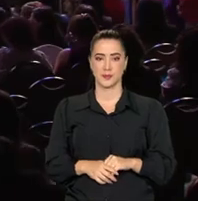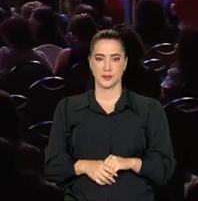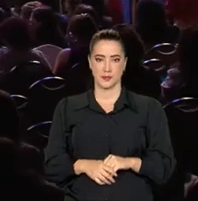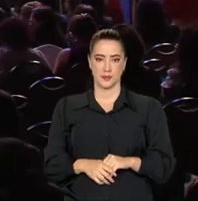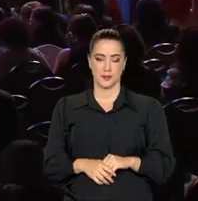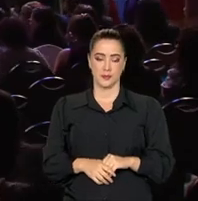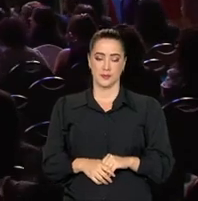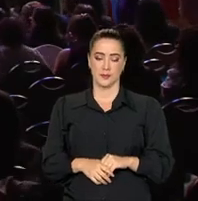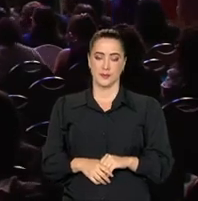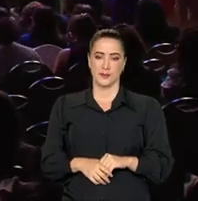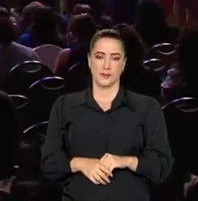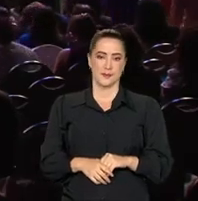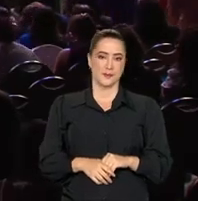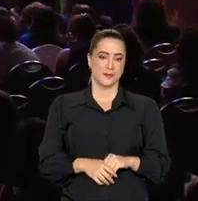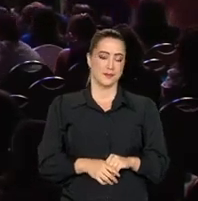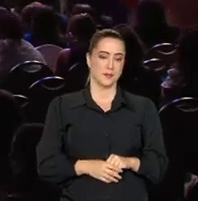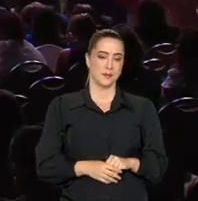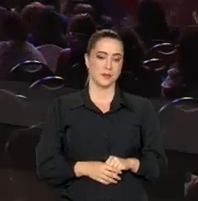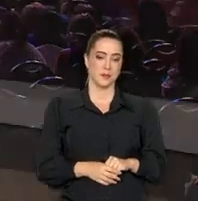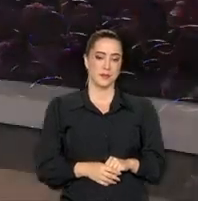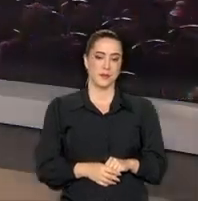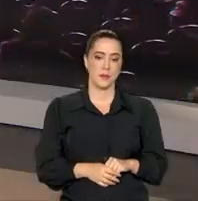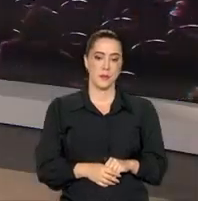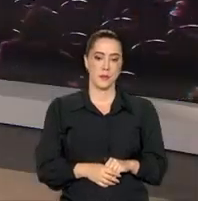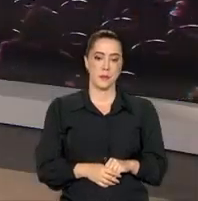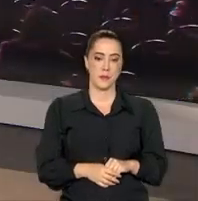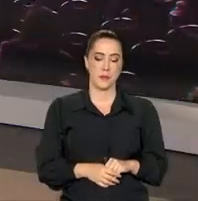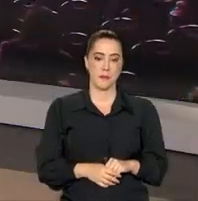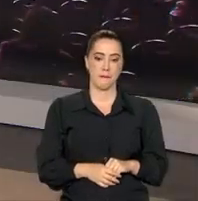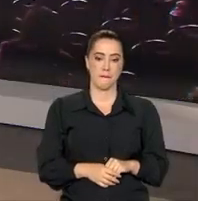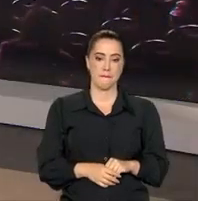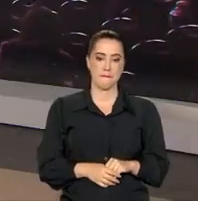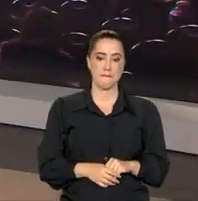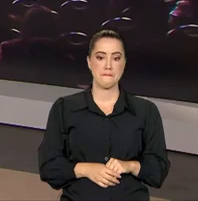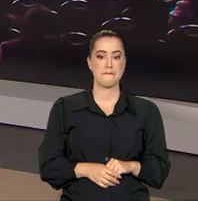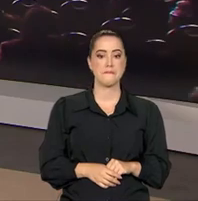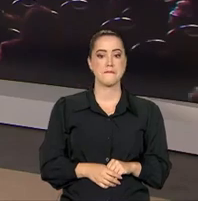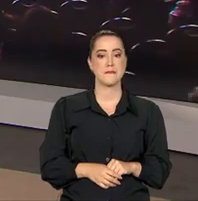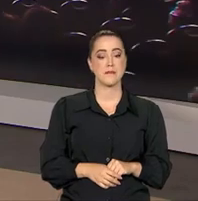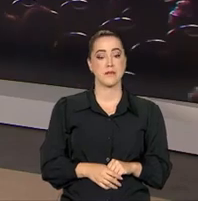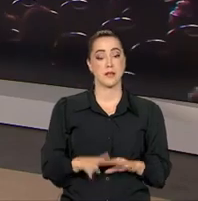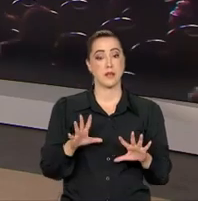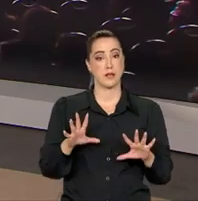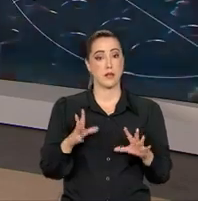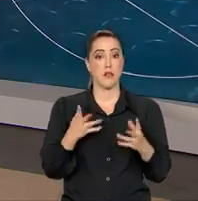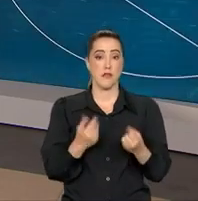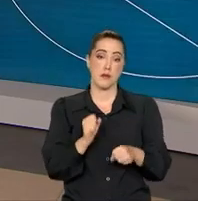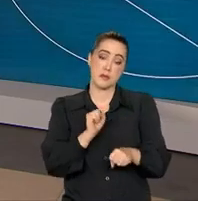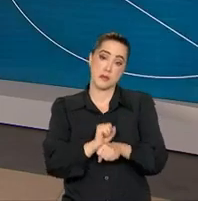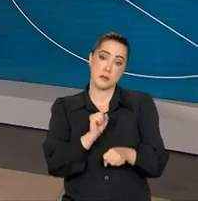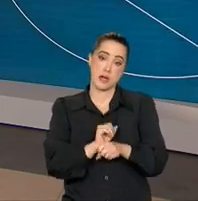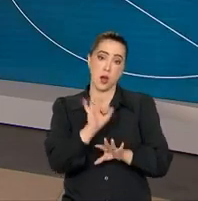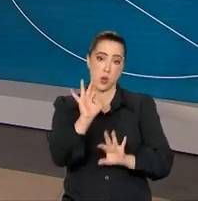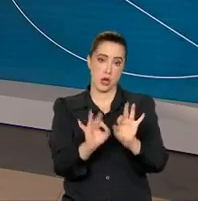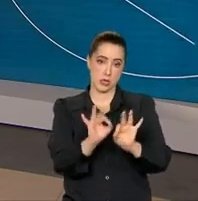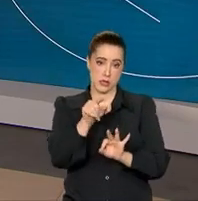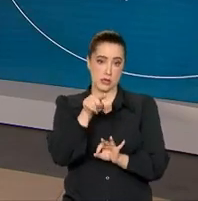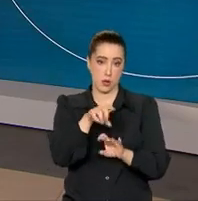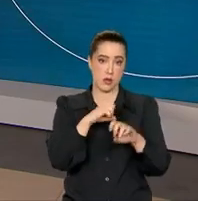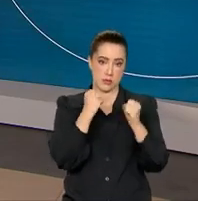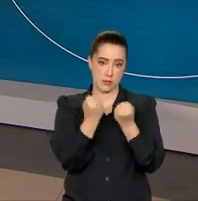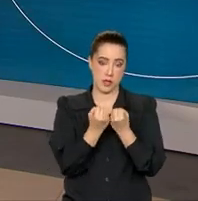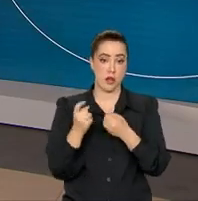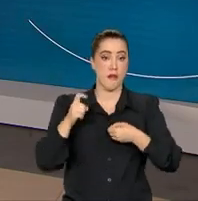Não rolou. Nós vamos aguardar, então, a organização do